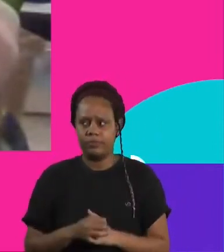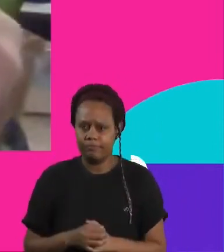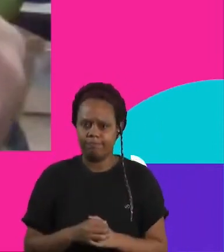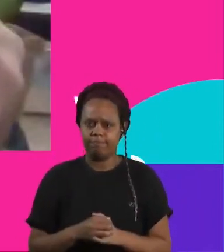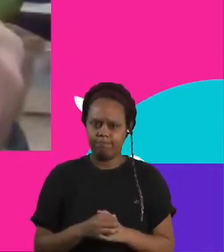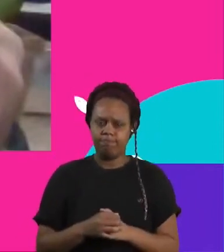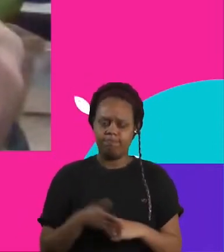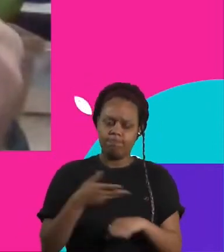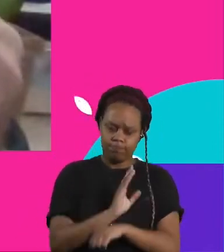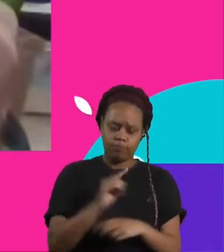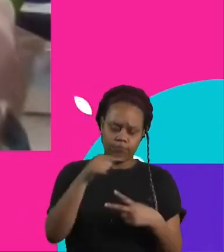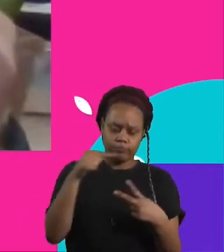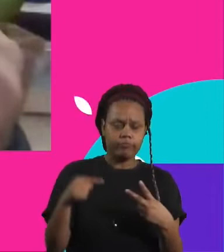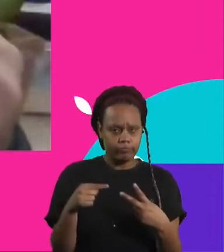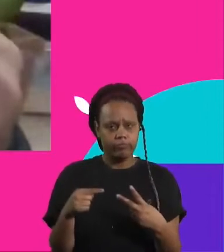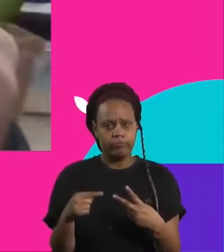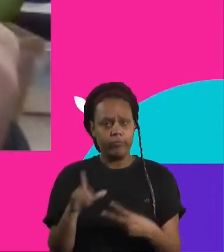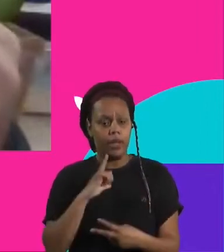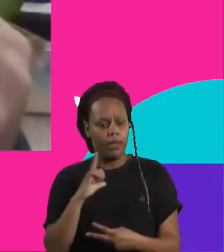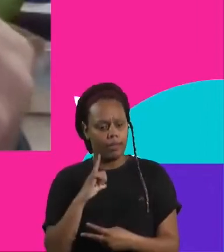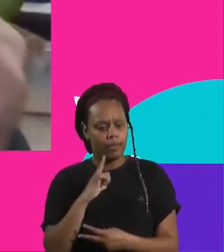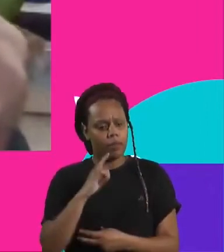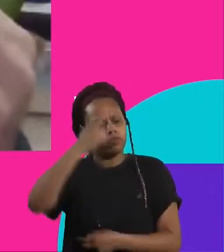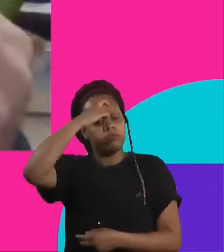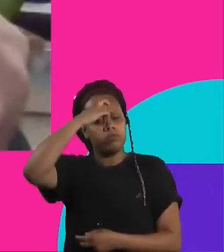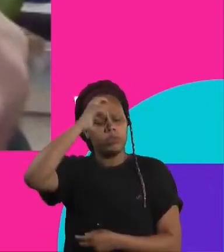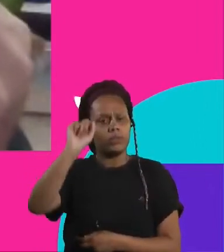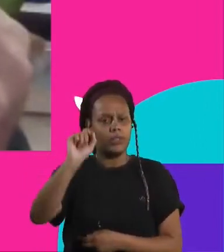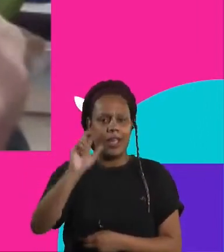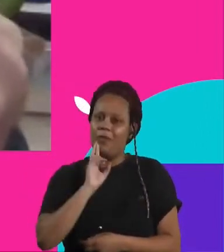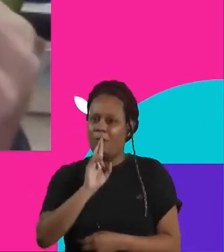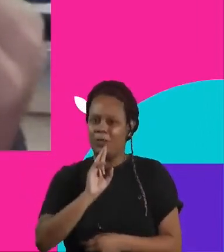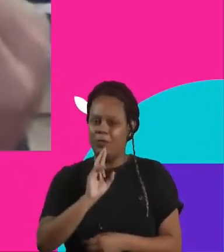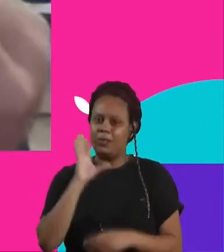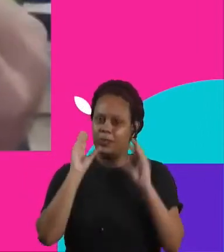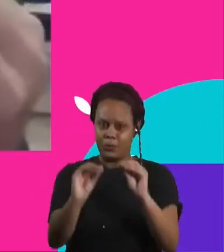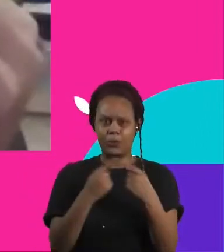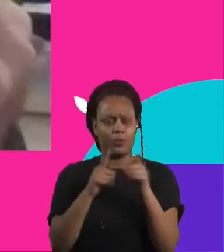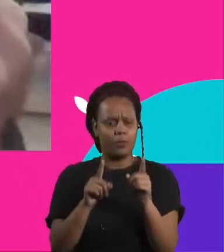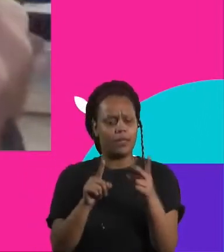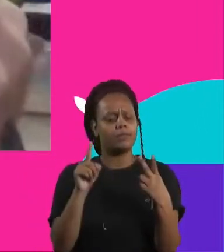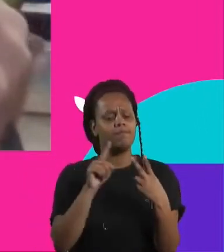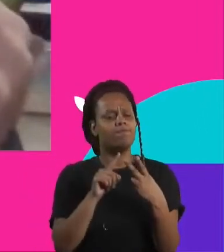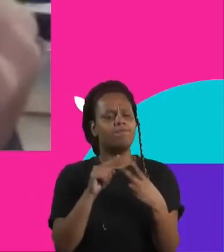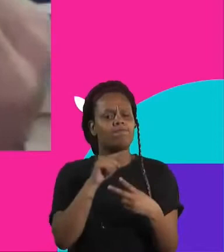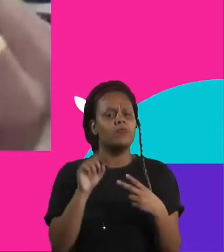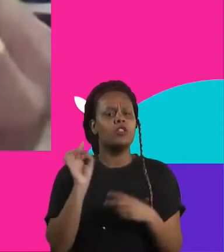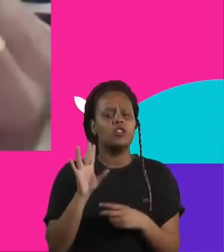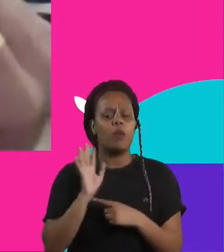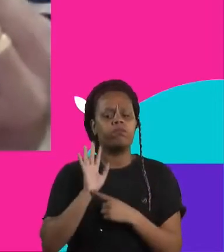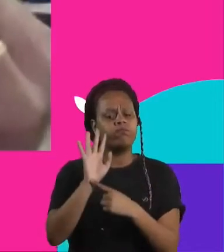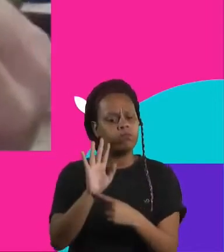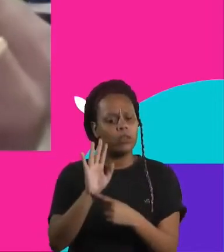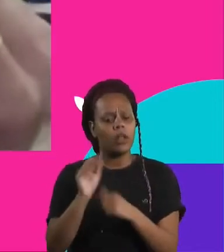partir dos indicadores, tendo ciência de que os indicadores não vão responder tudo, eles vão ser só um indicador, né? Então, na própria palavra, ele vai só